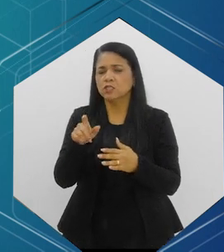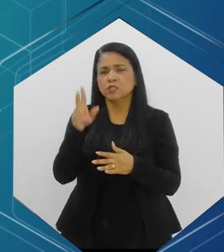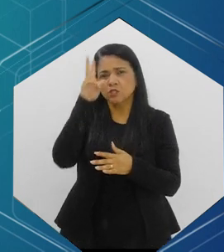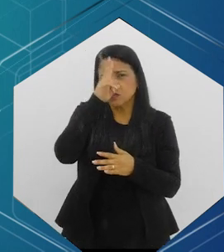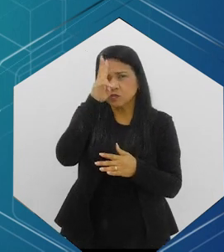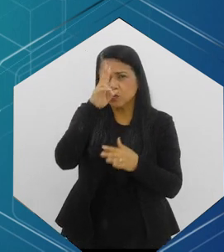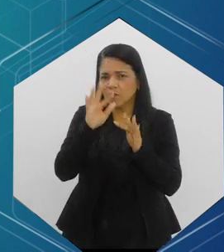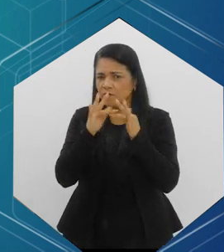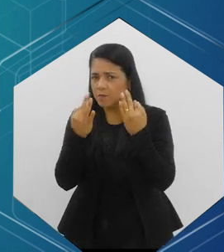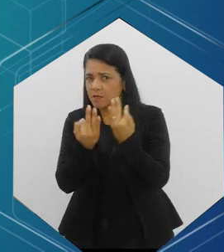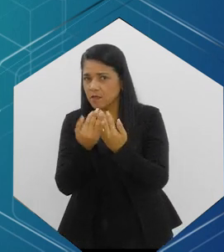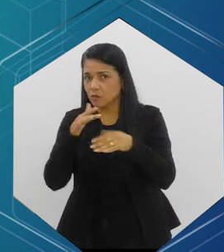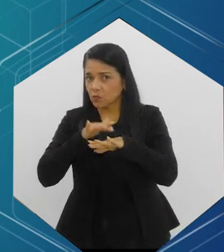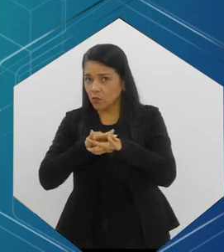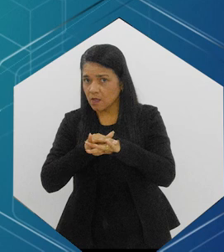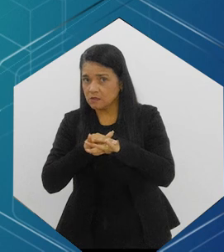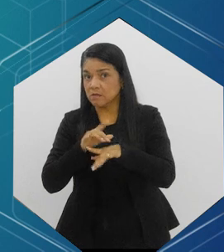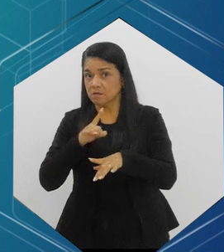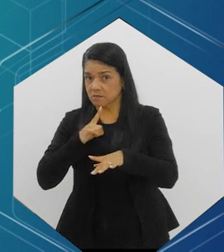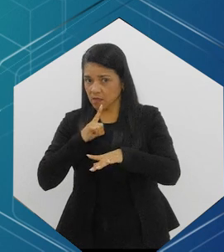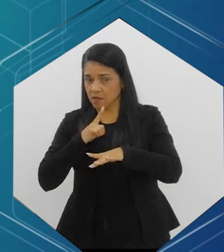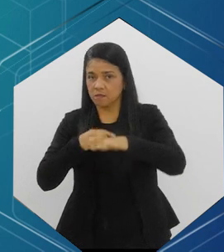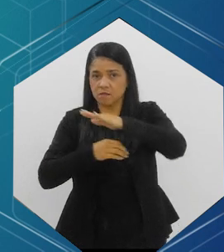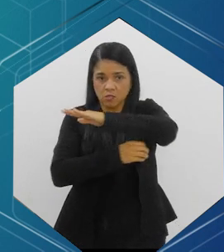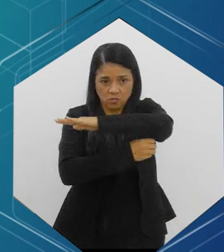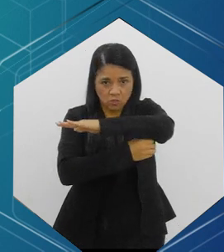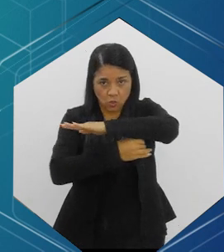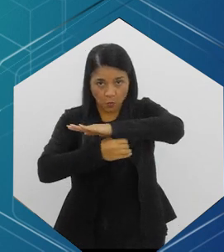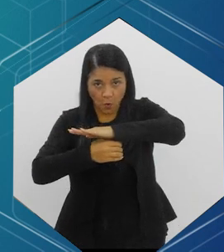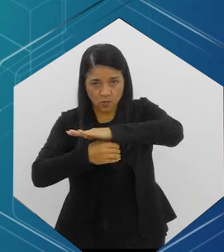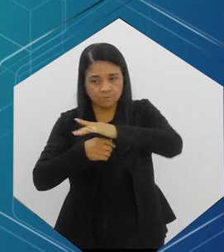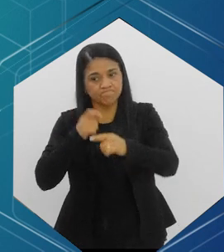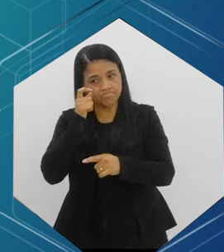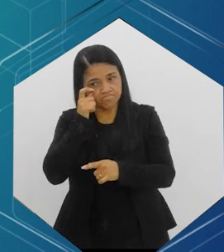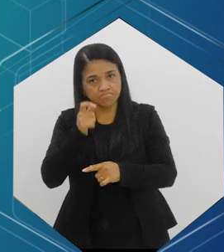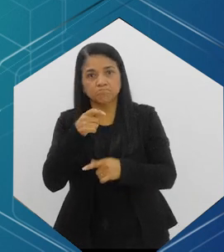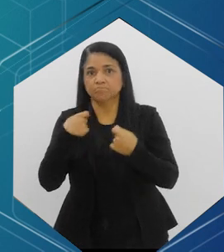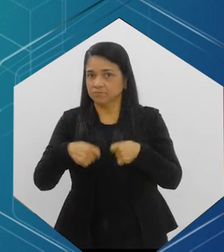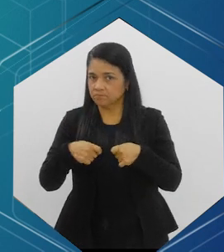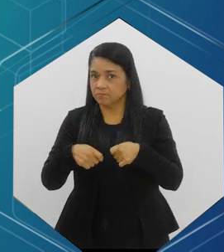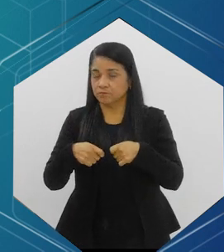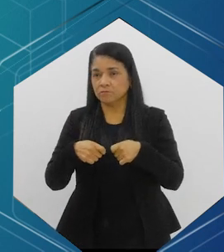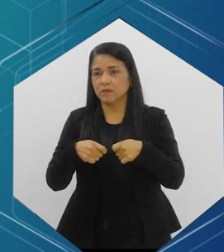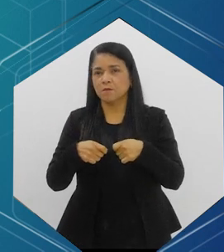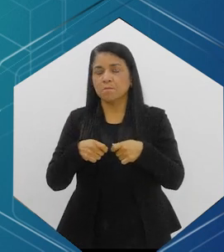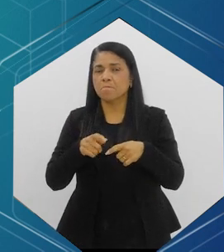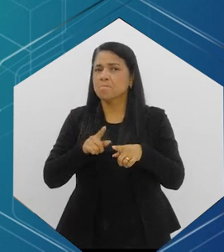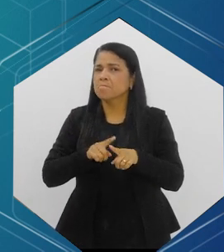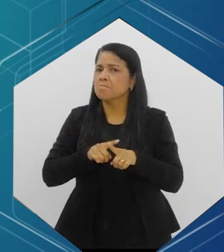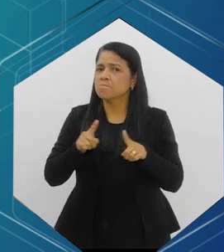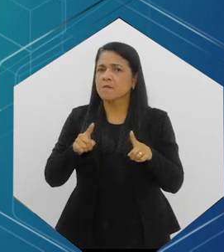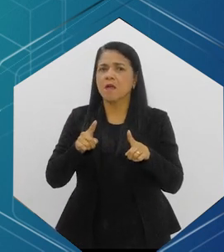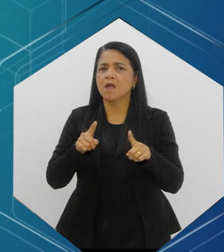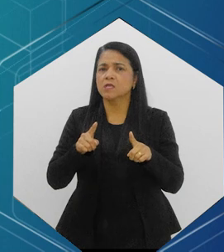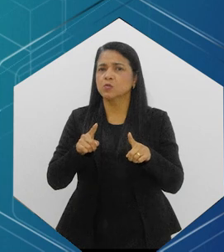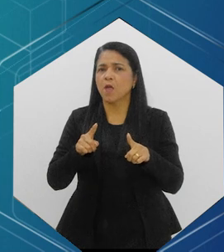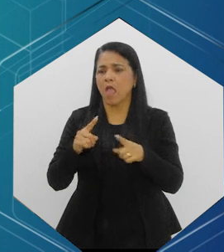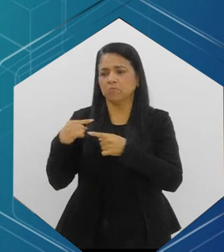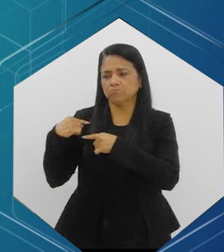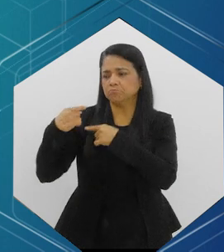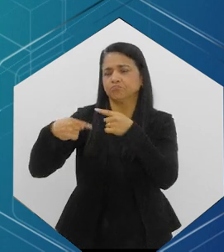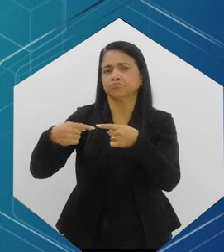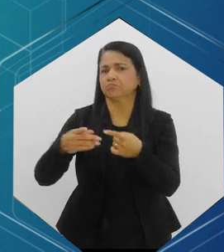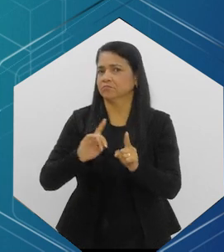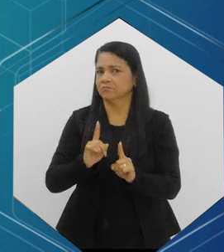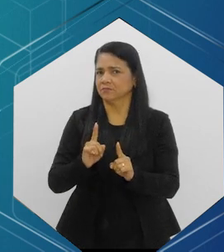sobre a história familiar de doença, existir a trombose, nós temos que ficar atentos. Mas não é assim um